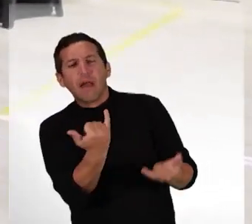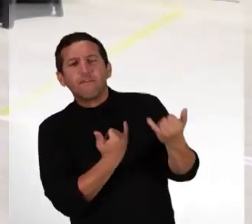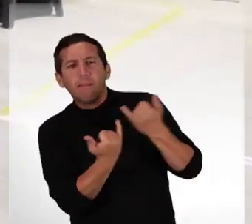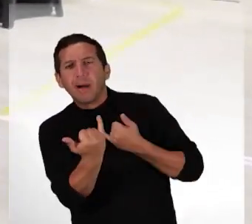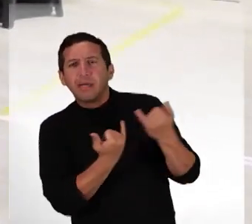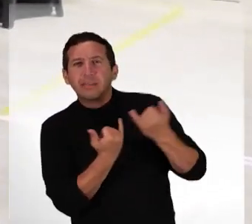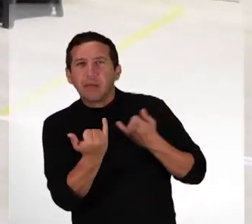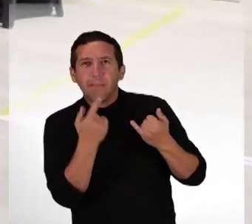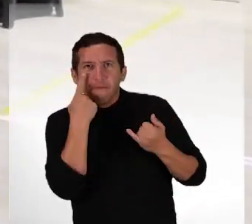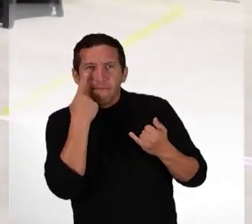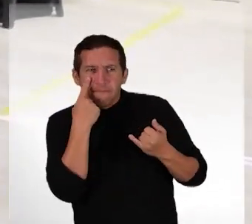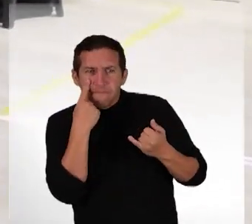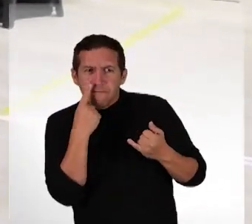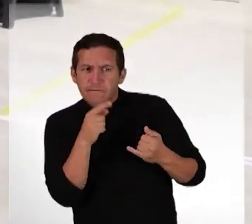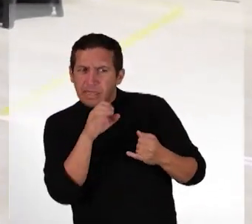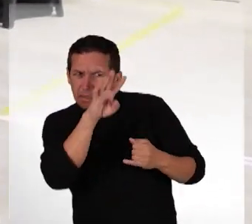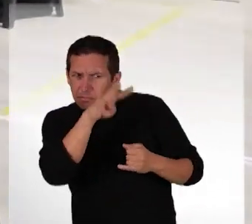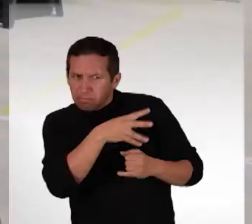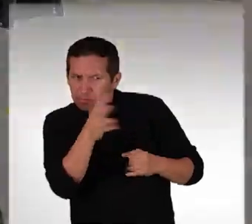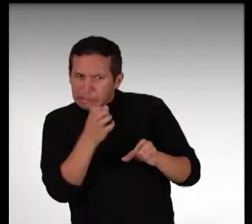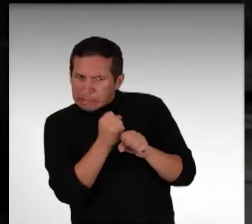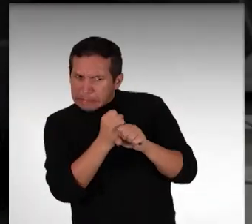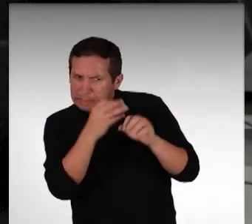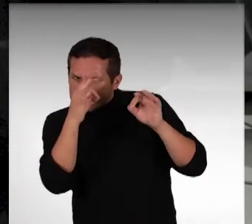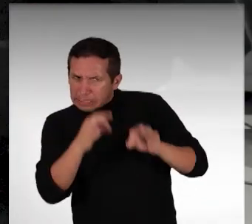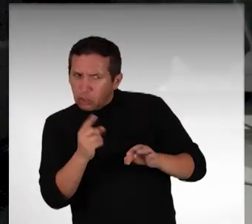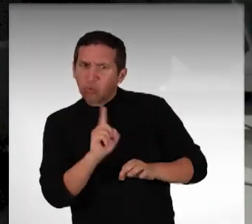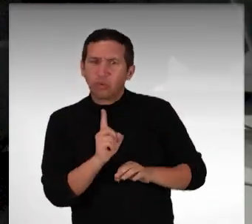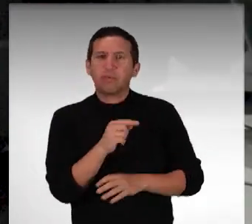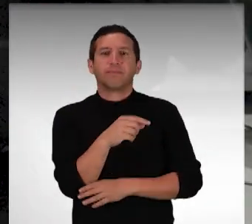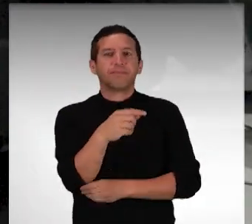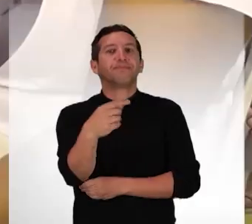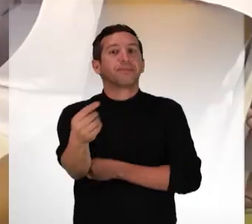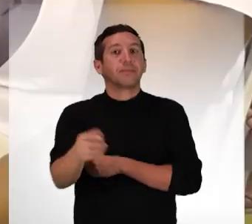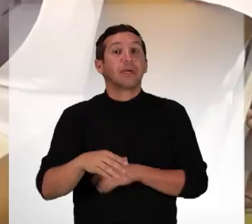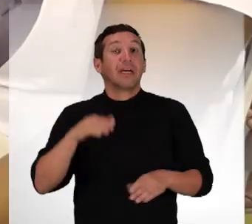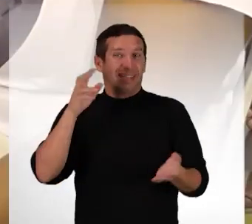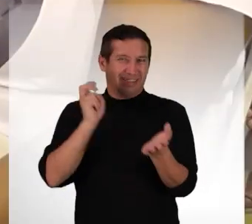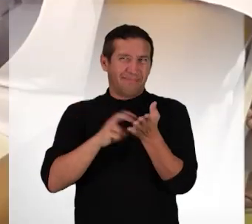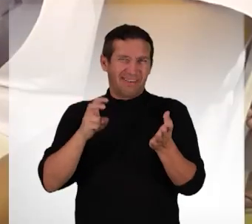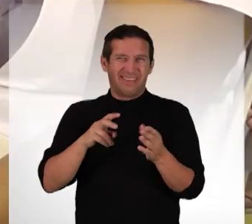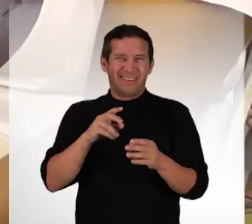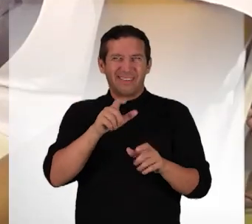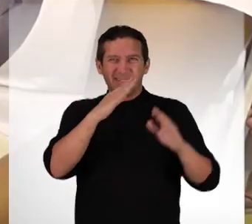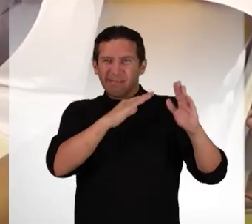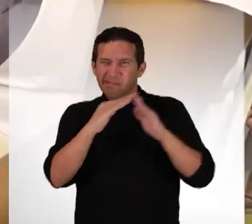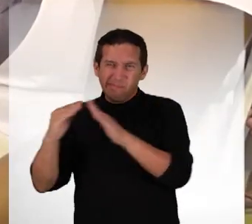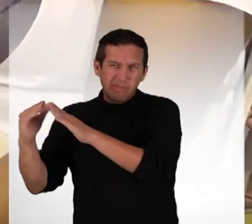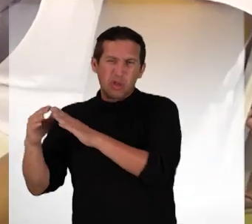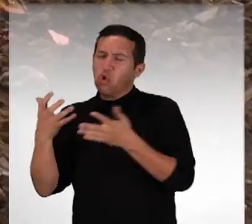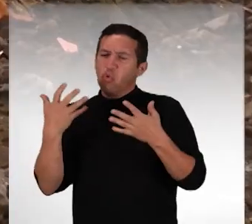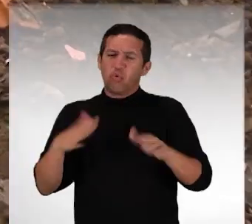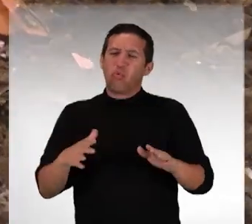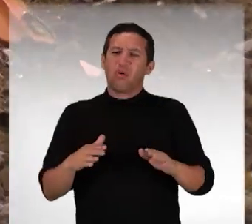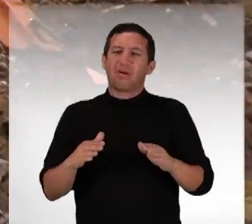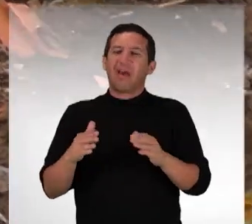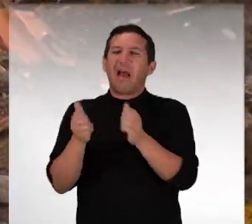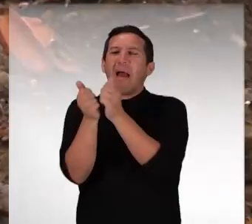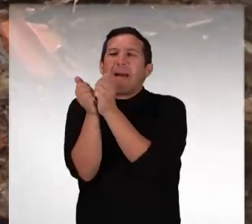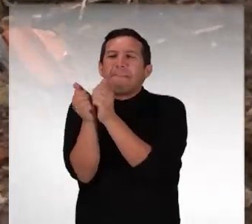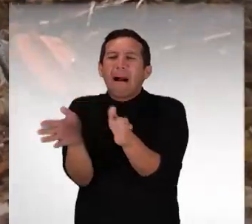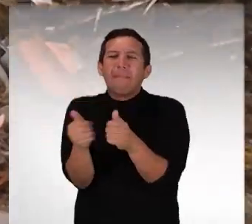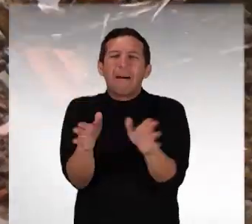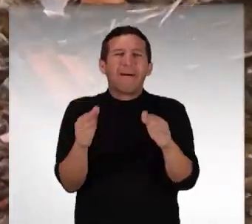gente consiga verificar a prestação de contas. Durante a reunião, os moradores votaram e decidiram que não querem demolir